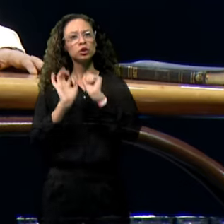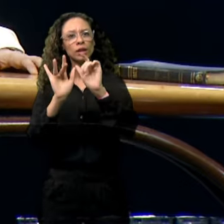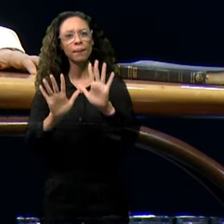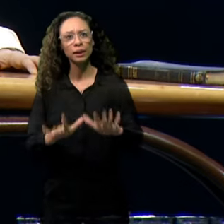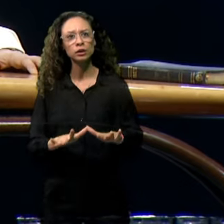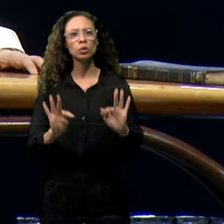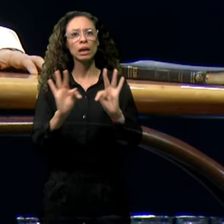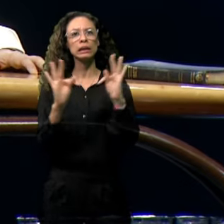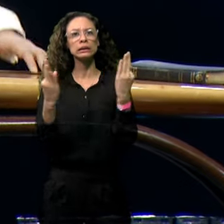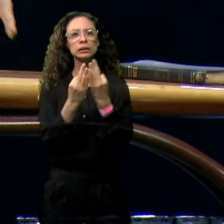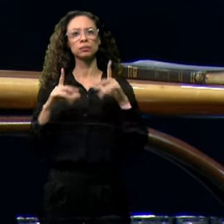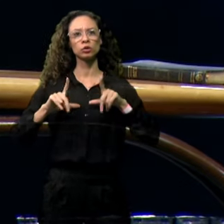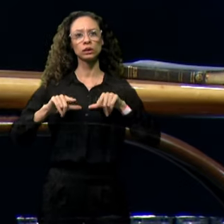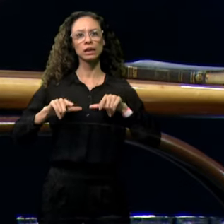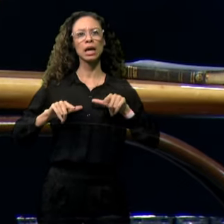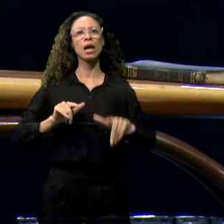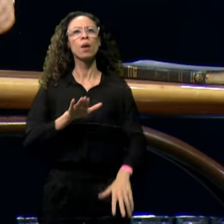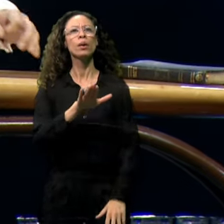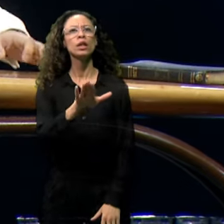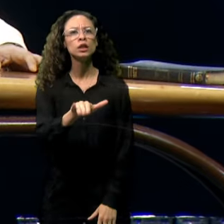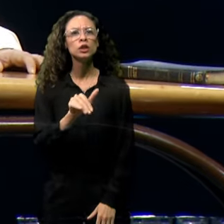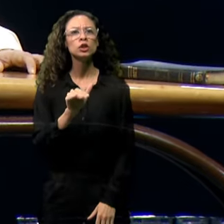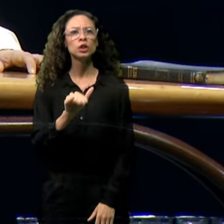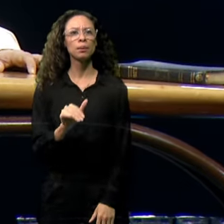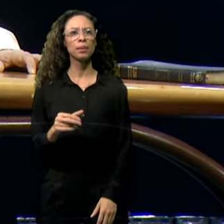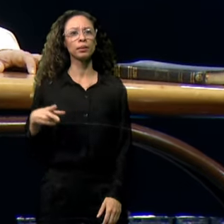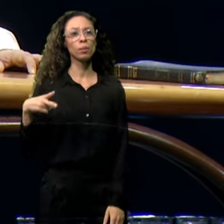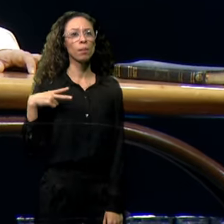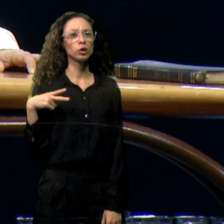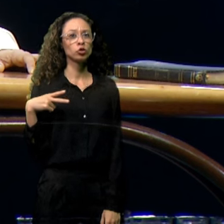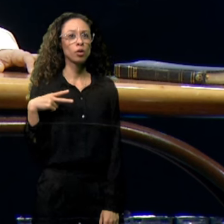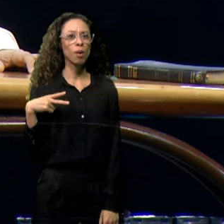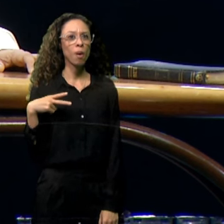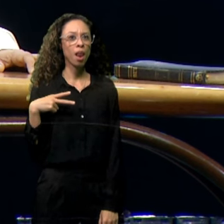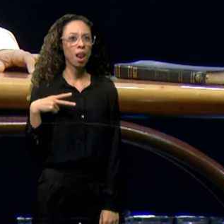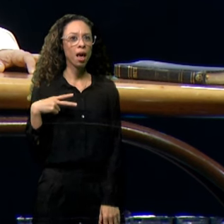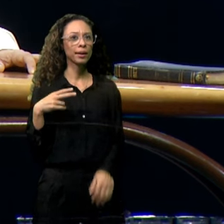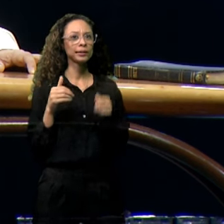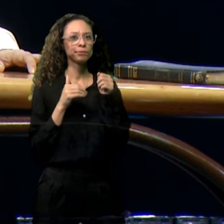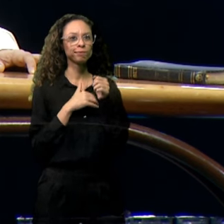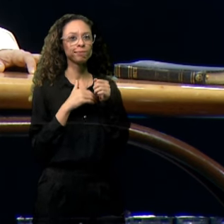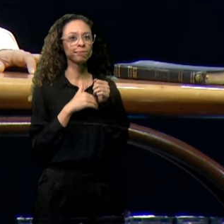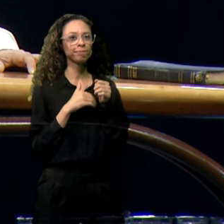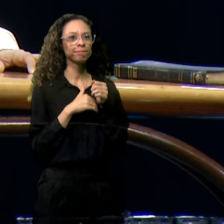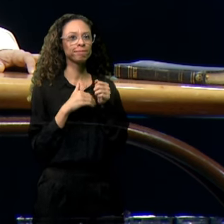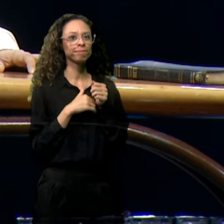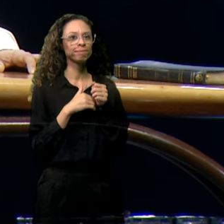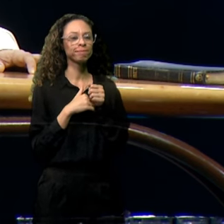tribos de Israel ele chama no particular nos segredo